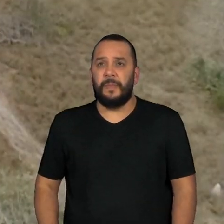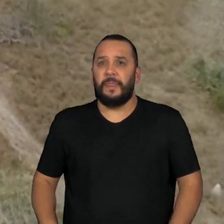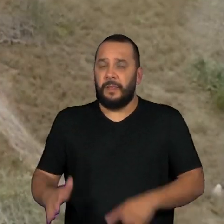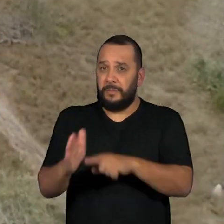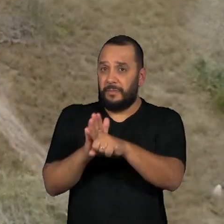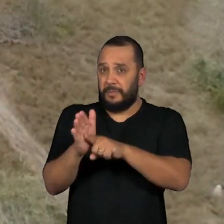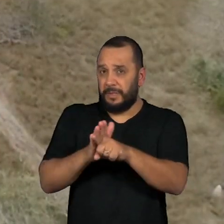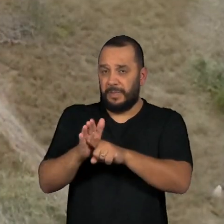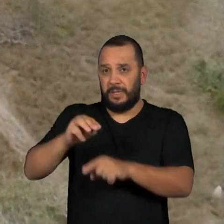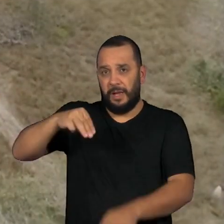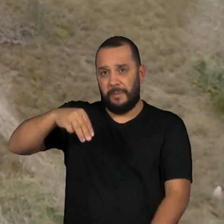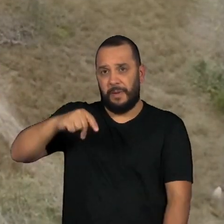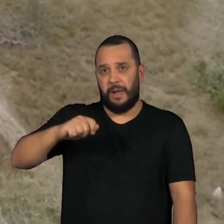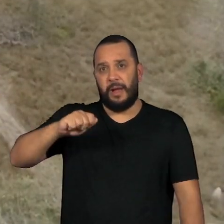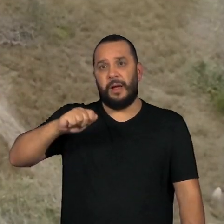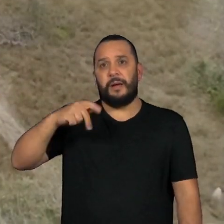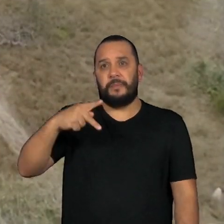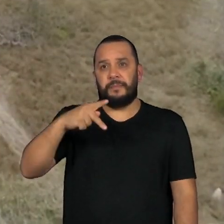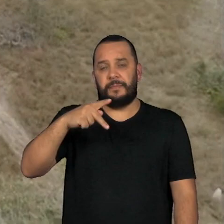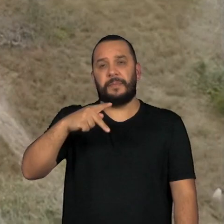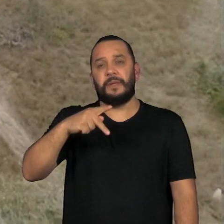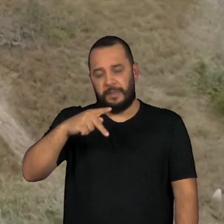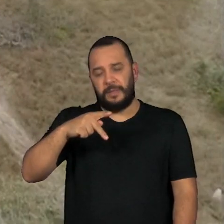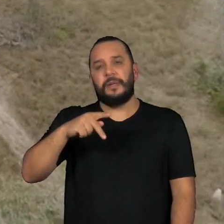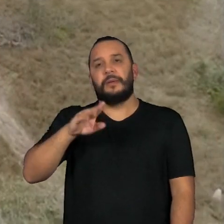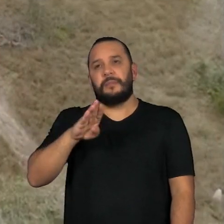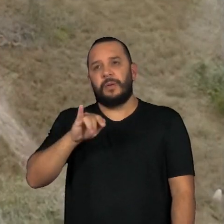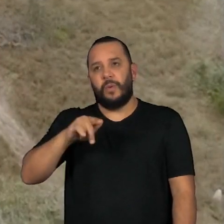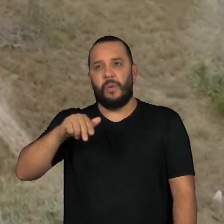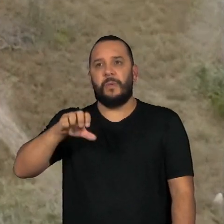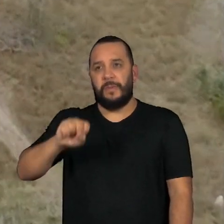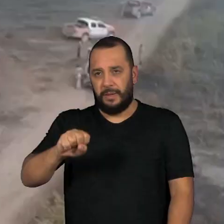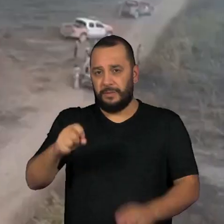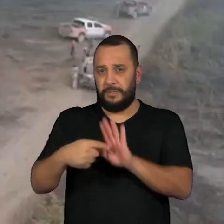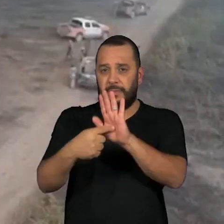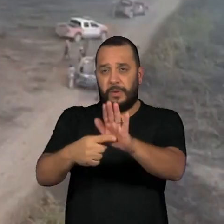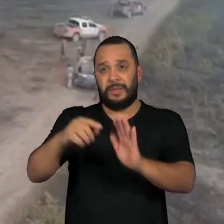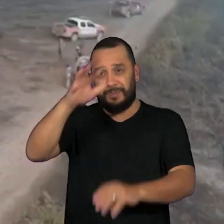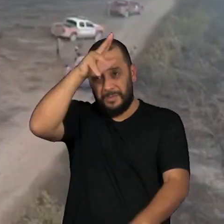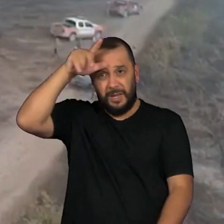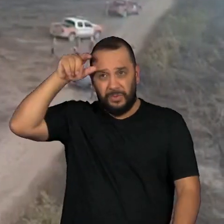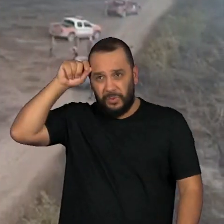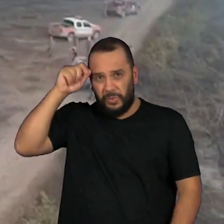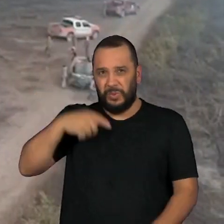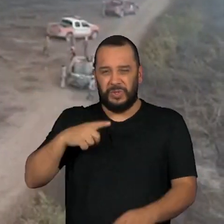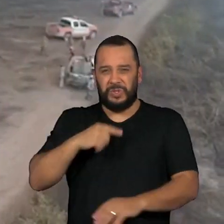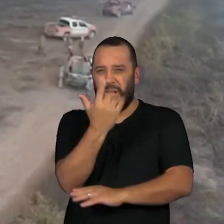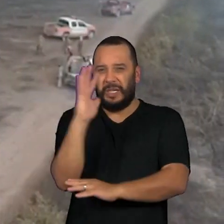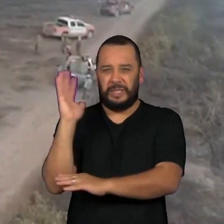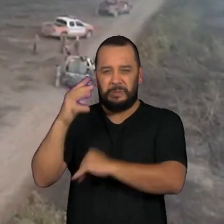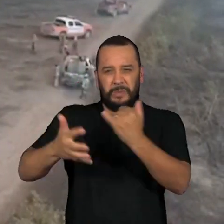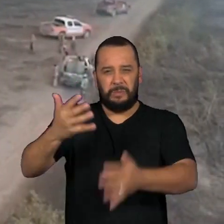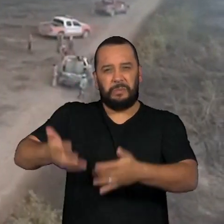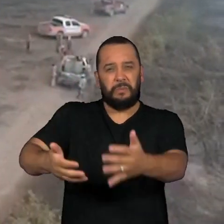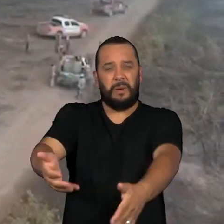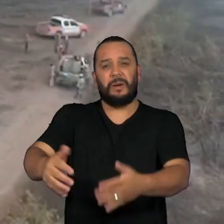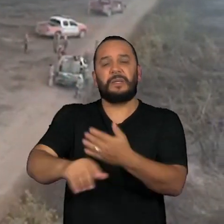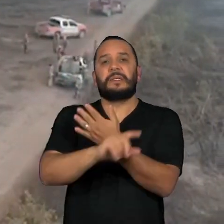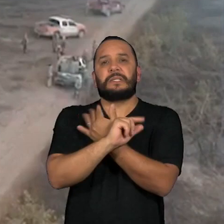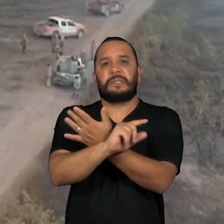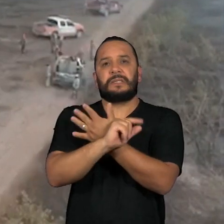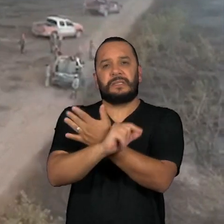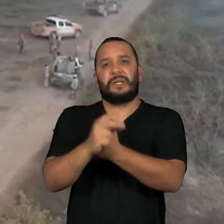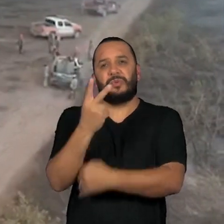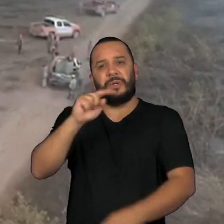Dados da rede Map Biomas revelam que o estado do Mato Grosso desmatou mais de 2.000 hectares no Pantanal nos 4